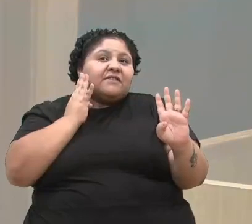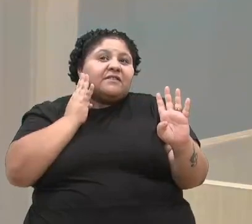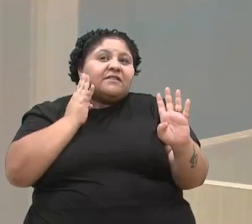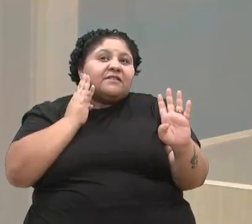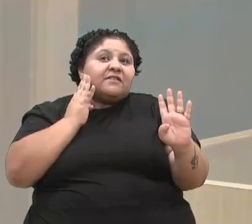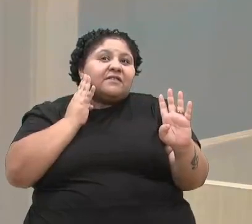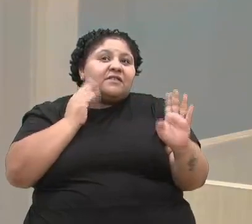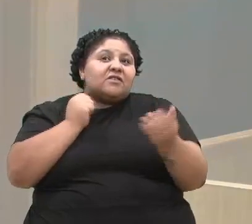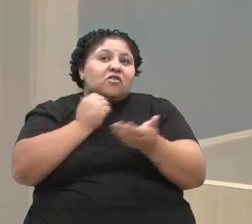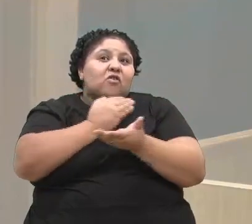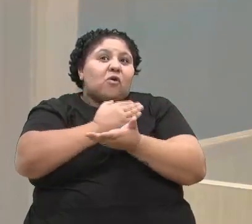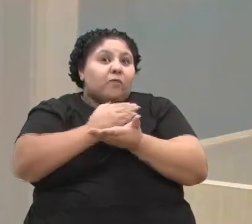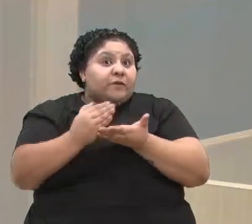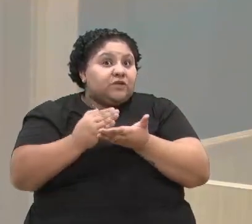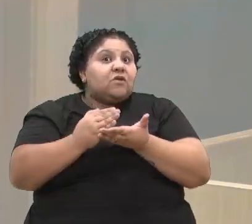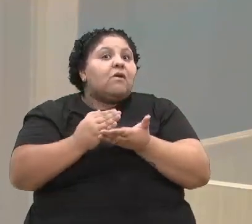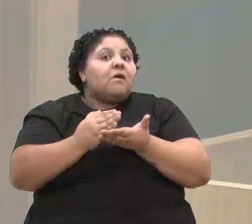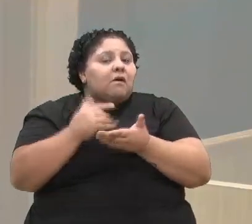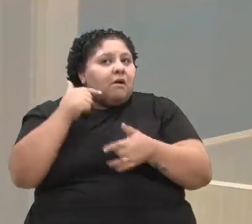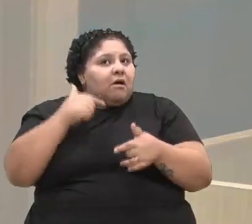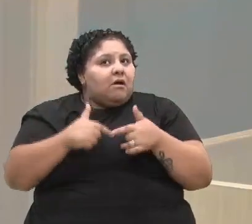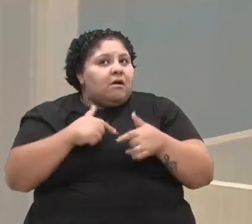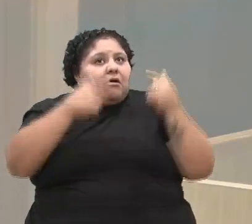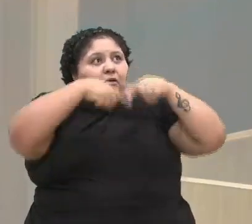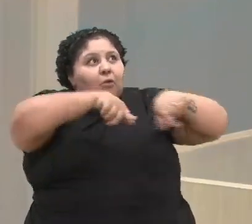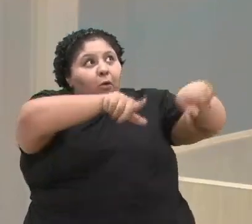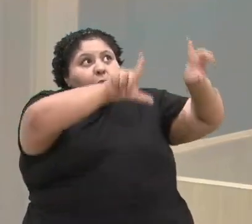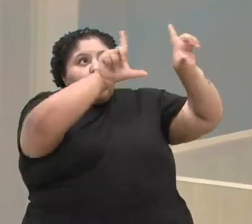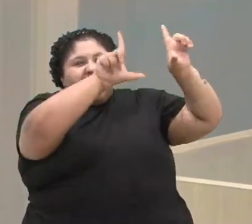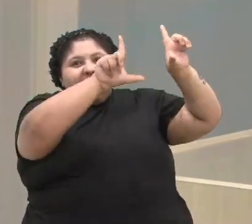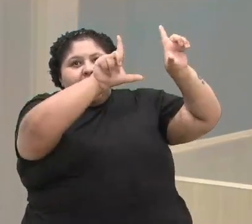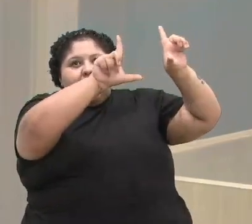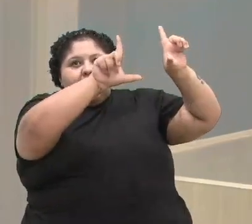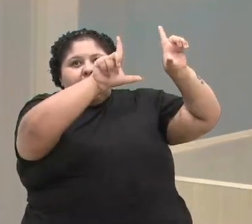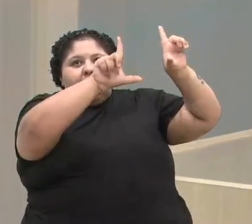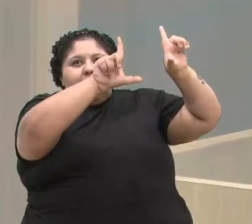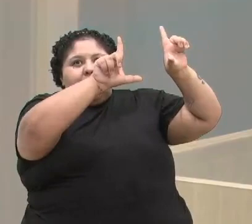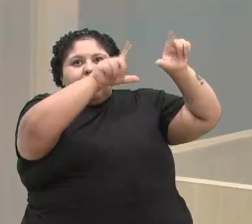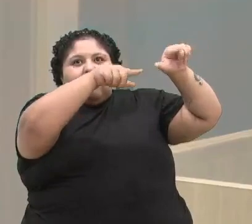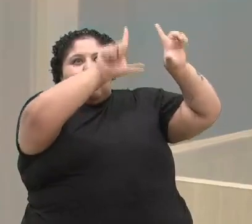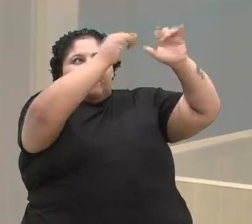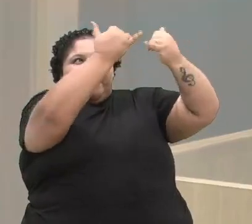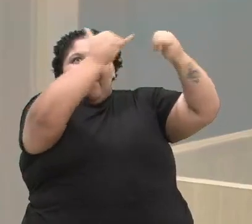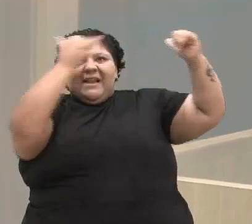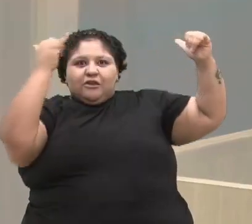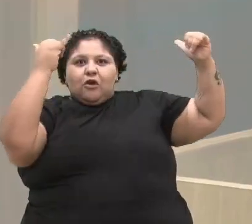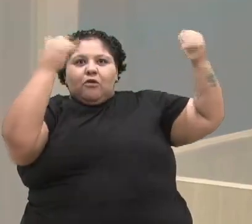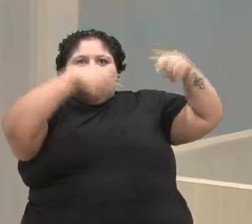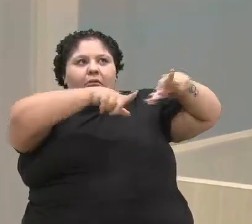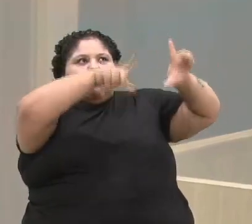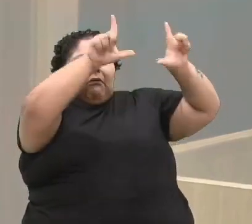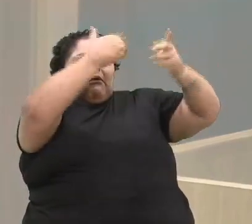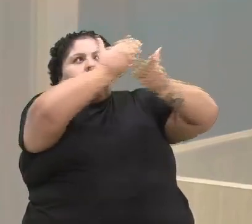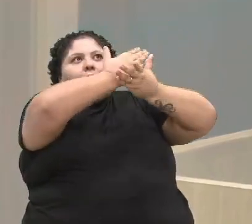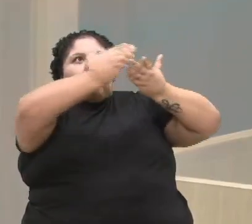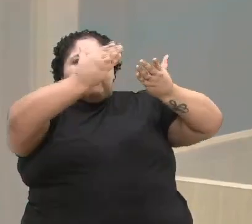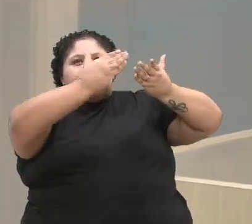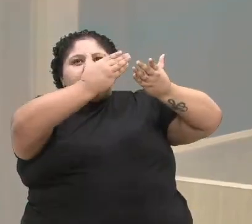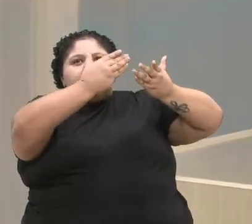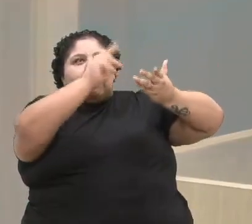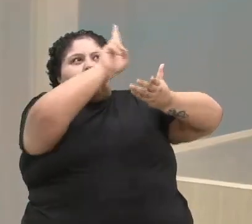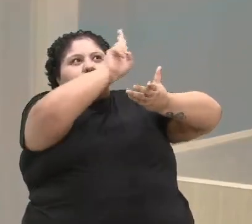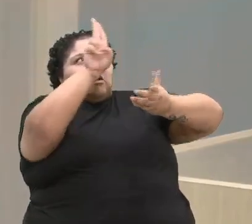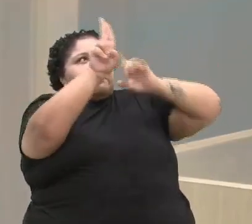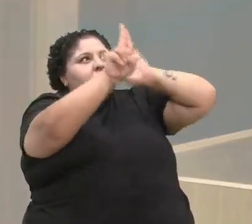pessoas começou a disparar, né? Acho que começou a aparecer médico e começou a andar, e a fila começou a baixar e começou a